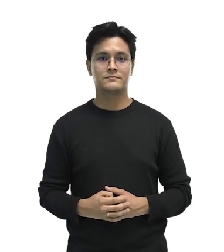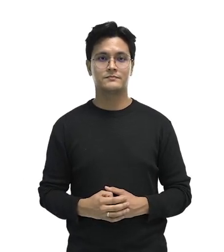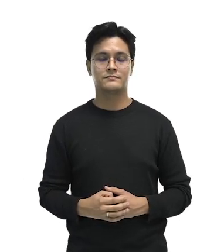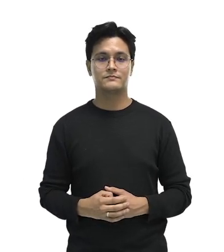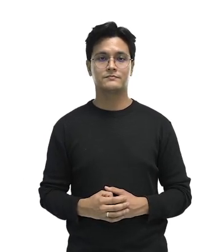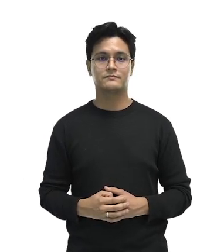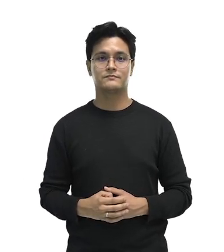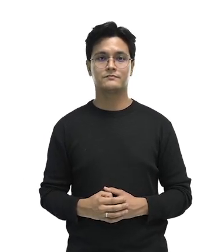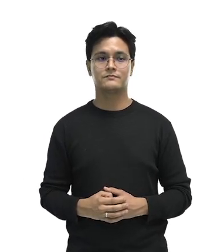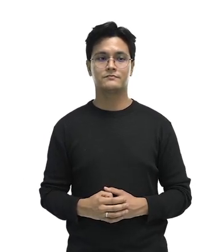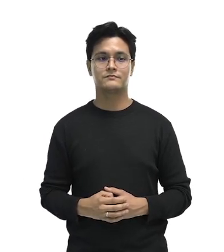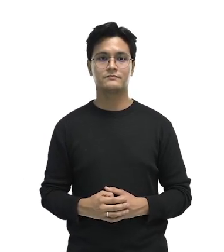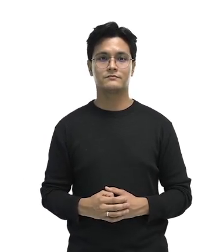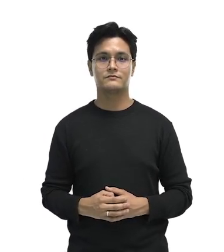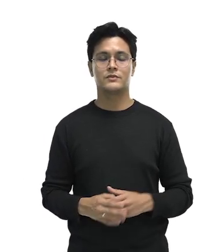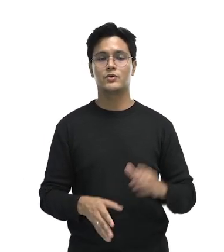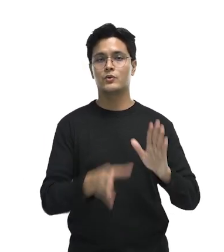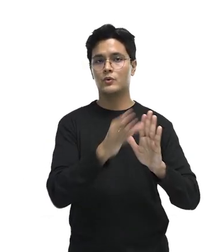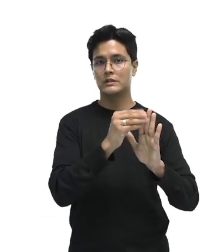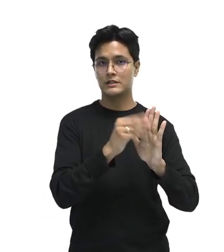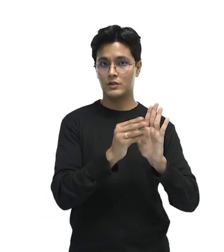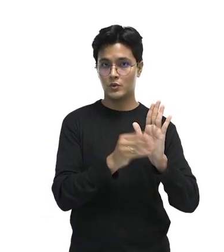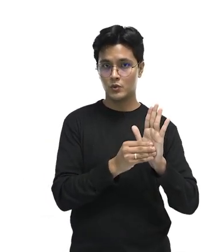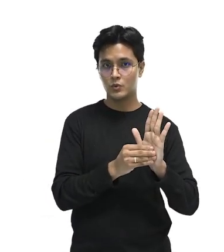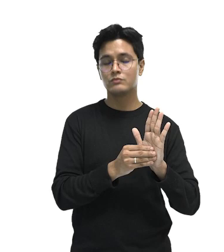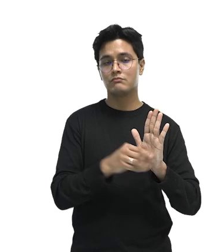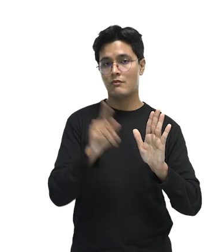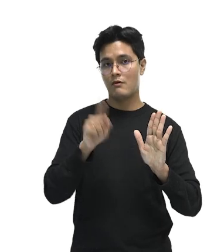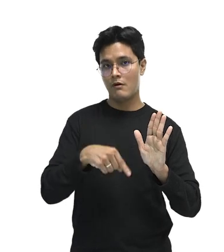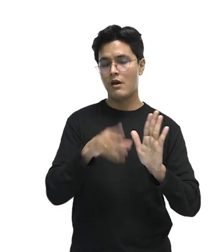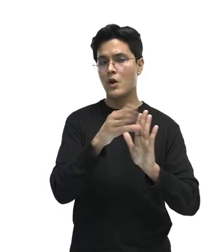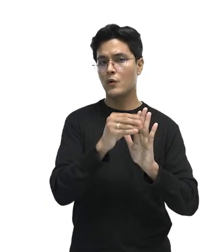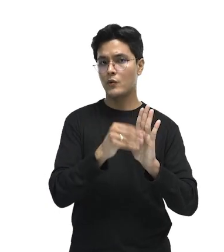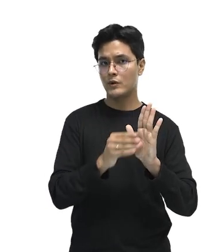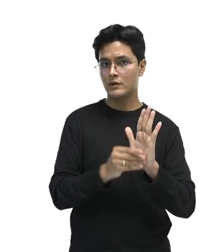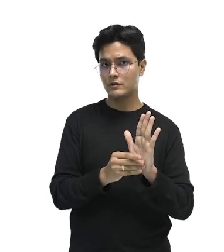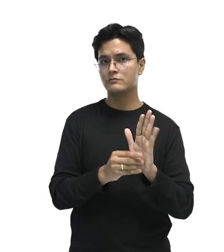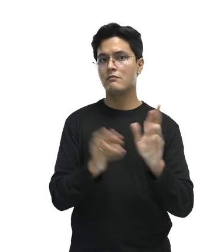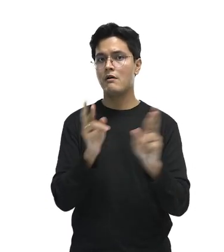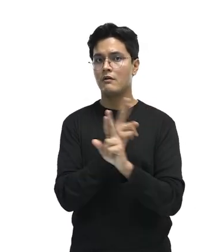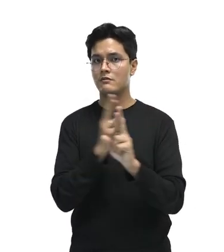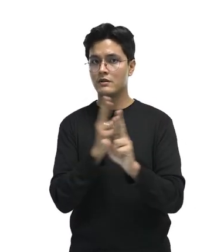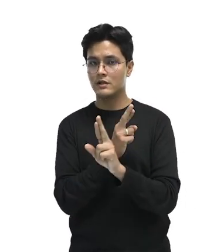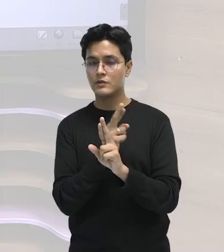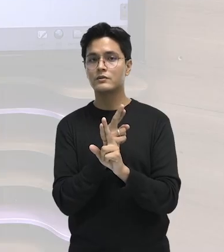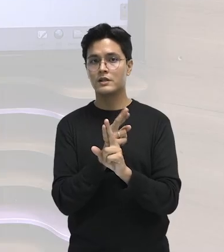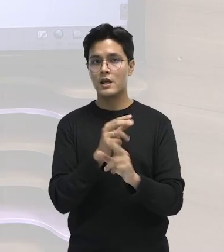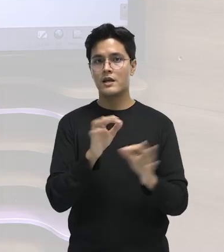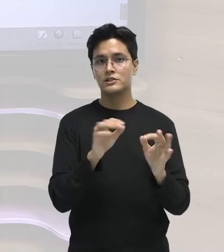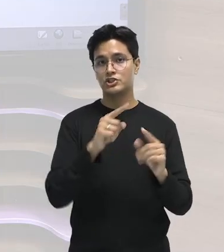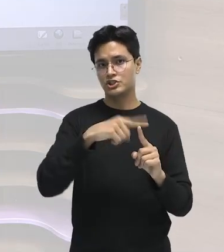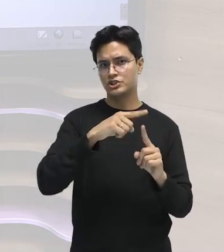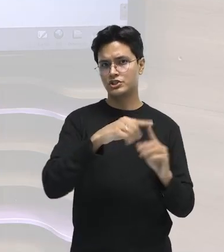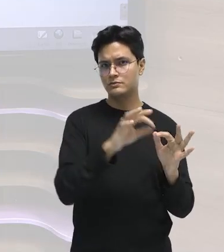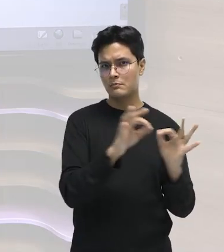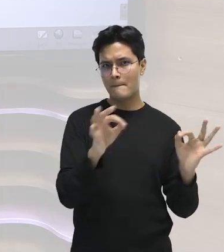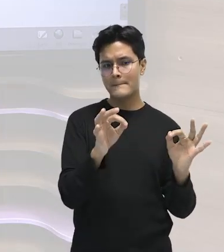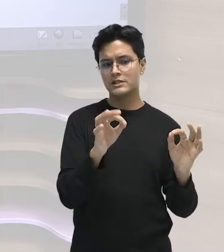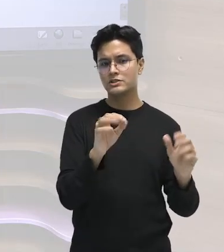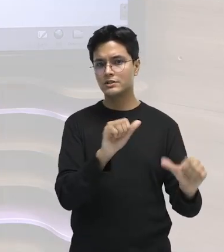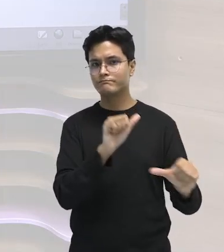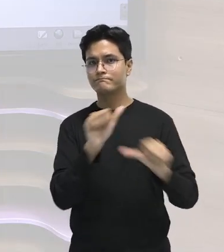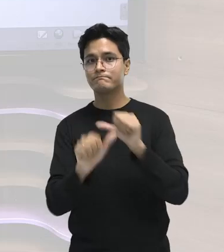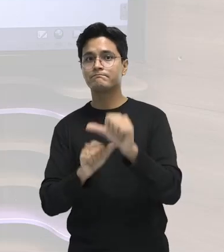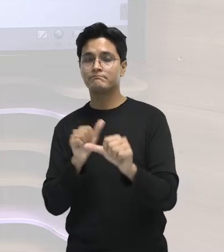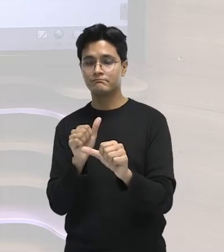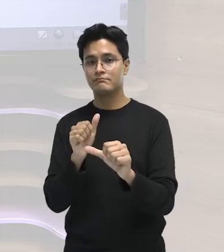Ok? E aí, esse conteúdo aqui é um conteúdo envolvendo conversão de medidas. Vocês sabem que quando